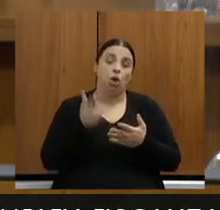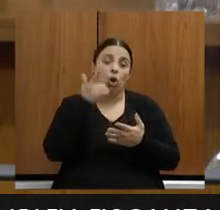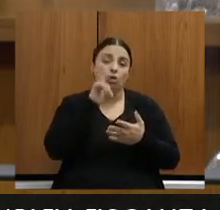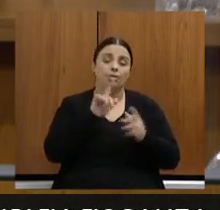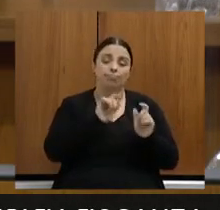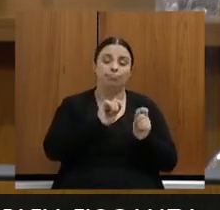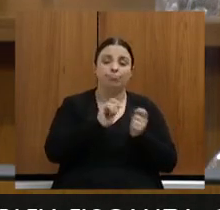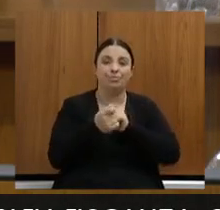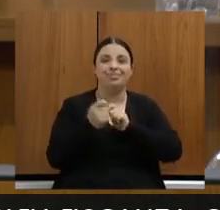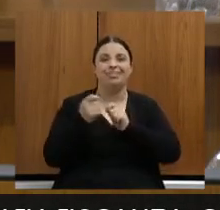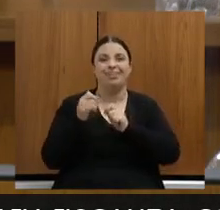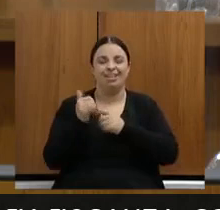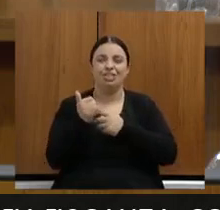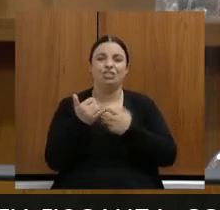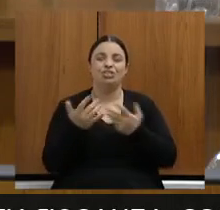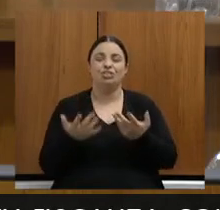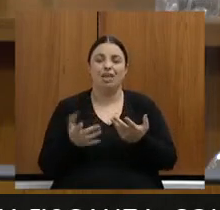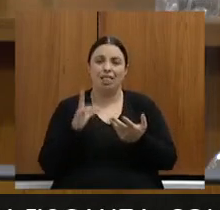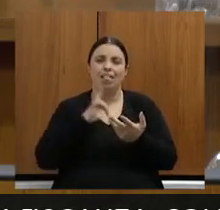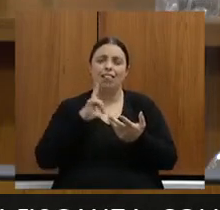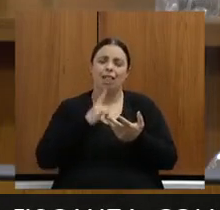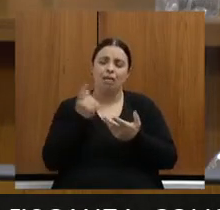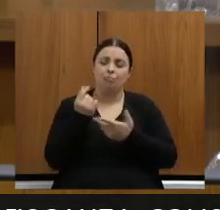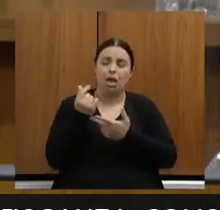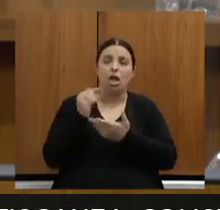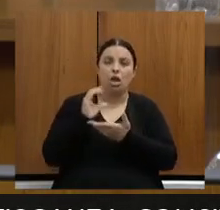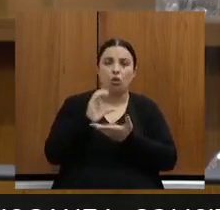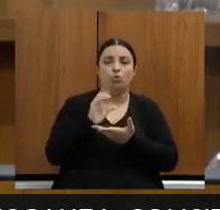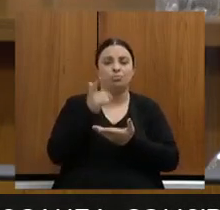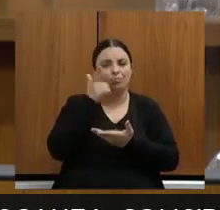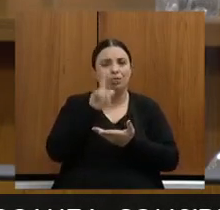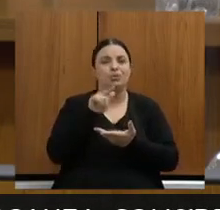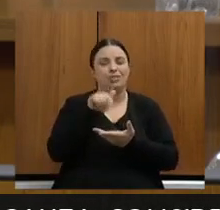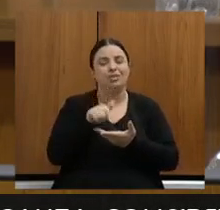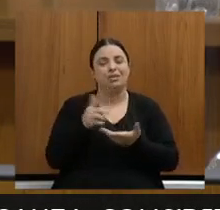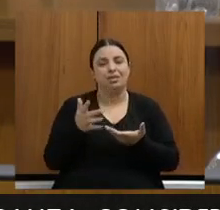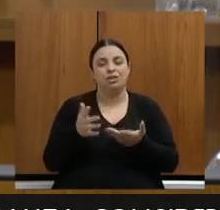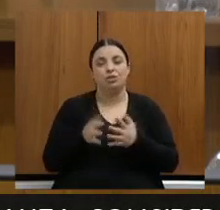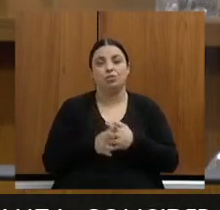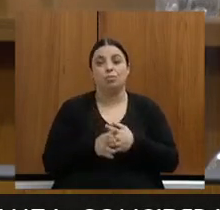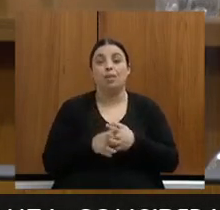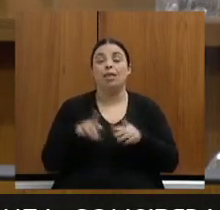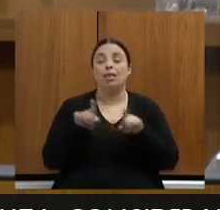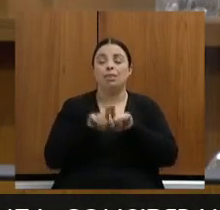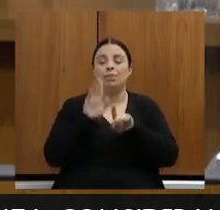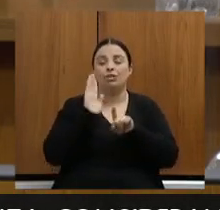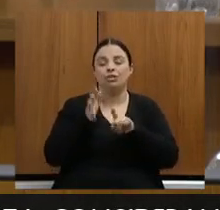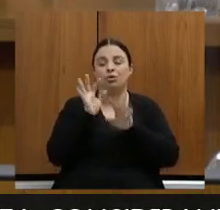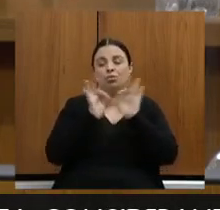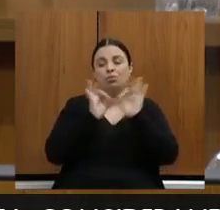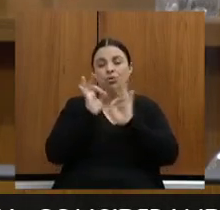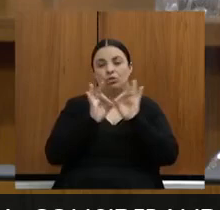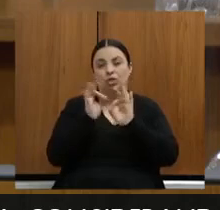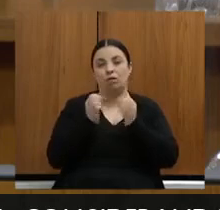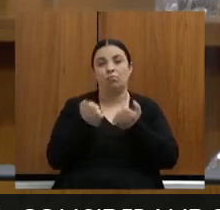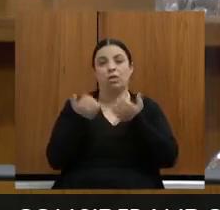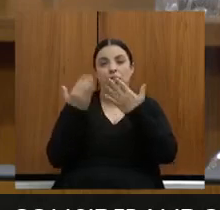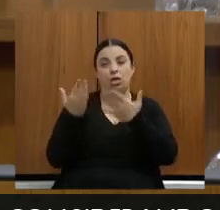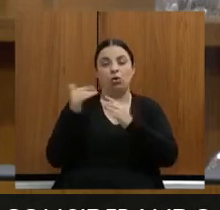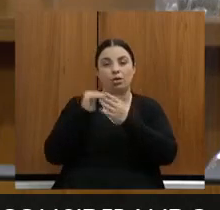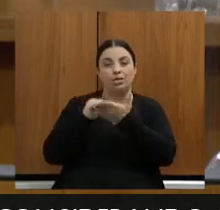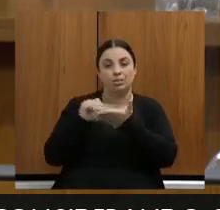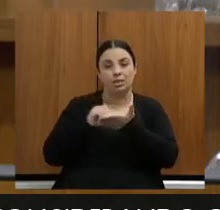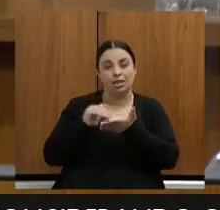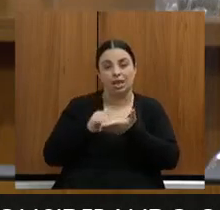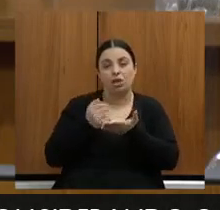recursos do pronasci para ir se nós também fizemos um projeto e colocamos nosso portifólio da secretaria para que possa